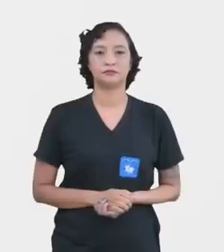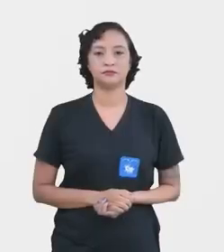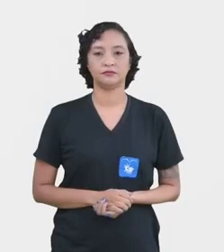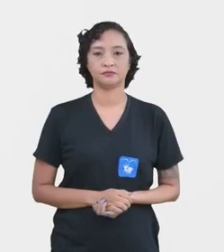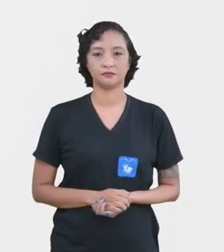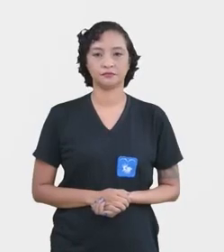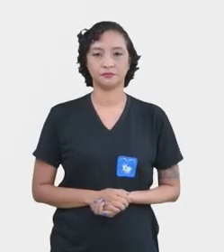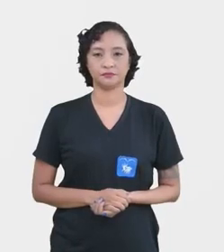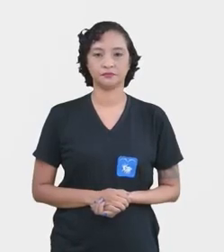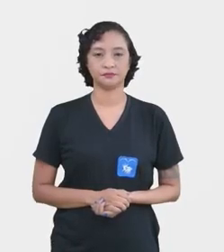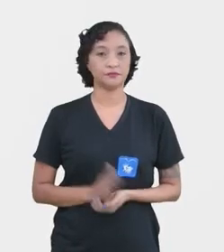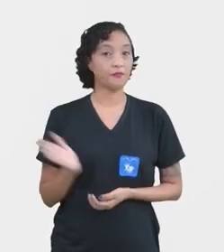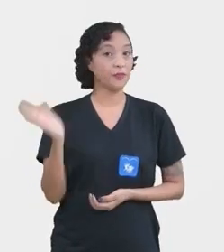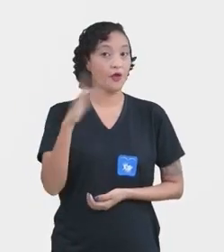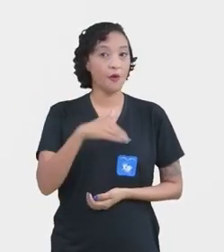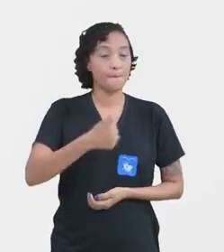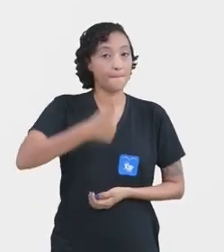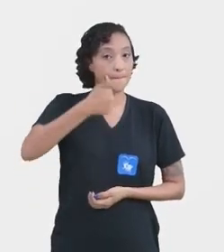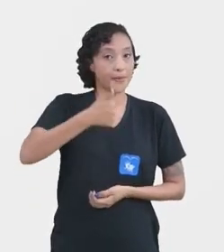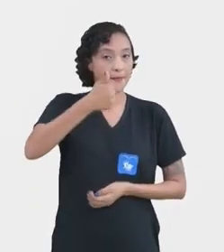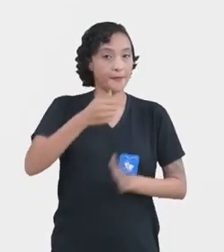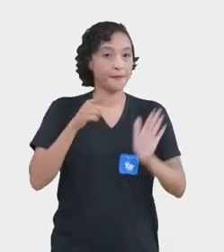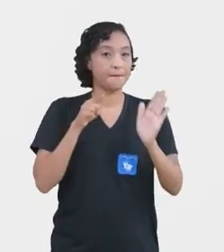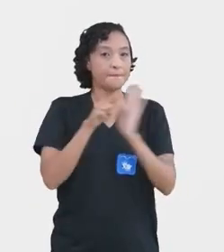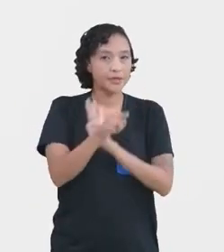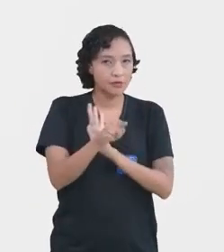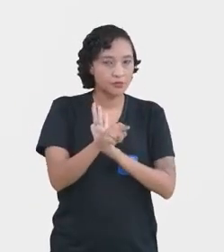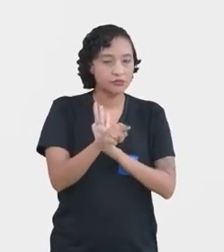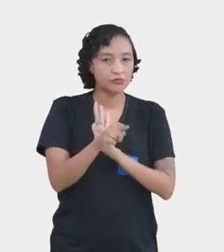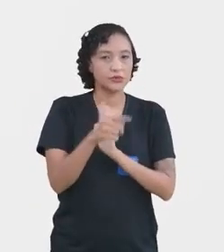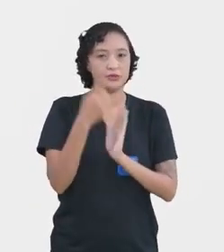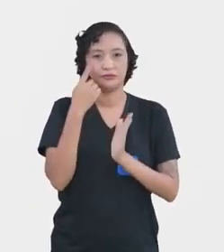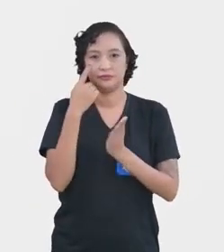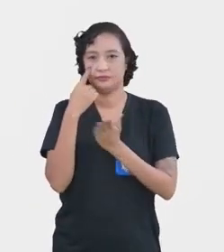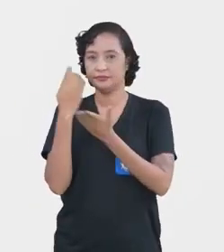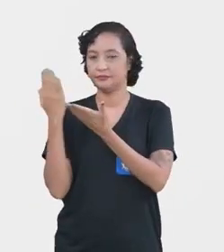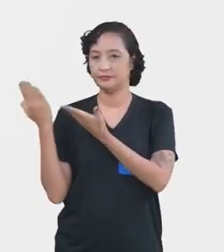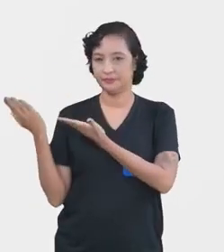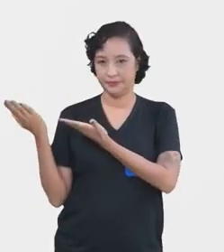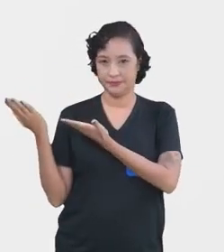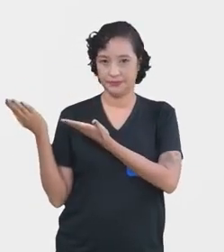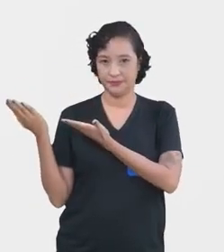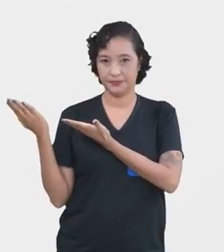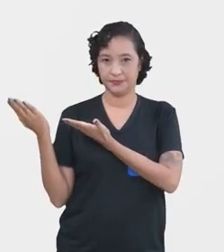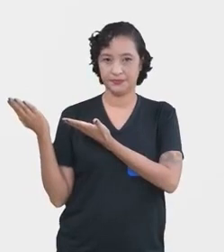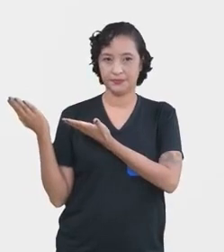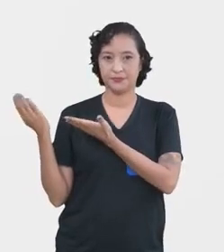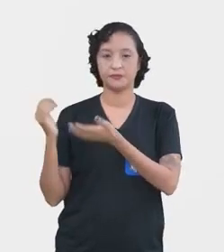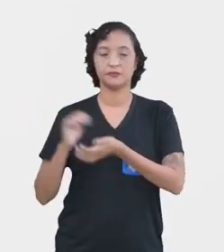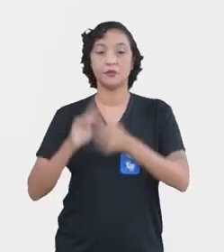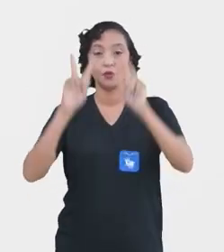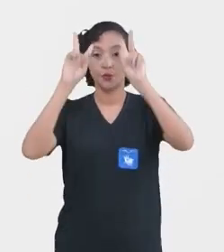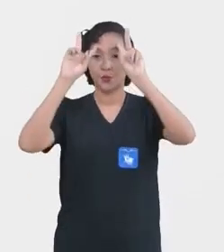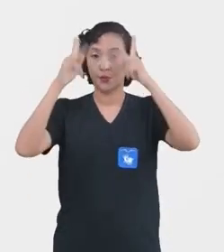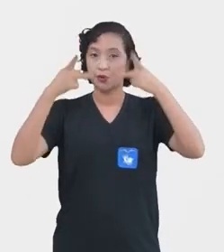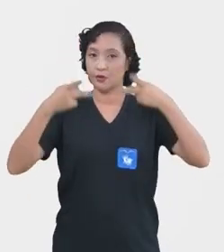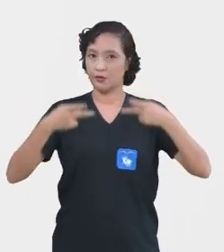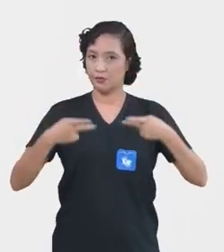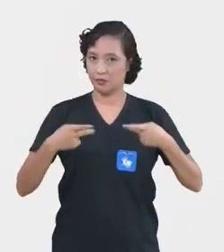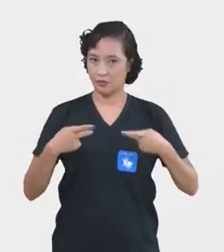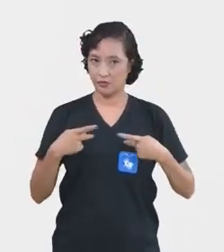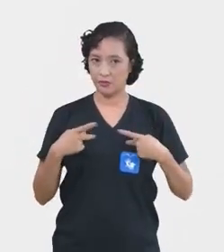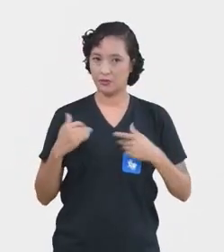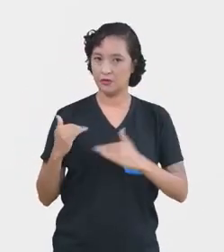Vamos lá, crianças. Primeira questão que eu trouxe para vocês, tá? Muito atento. O ser humano